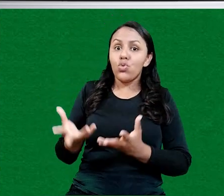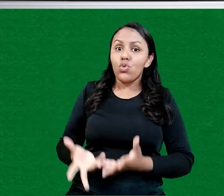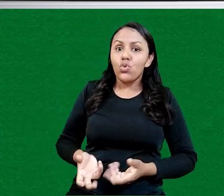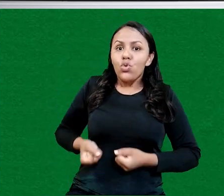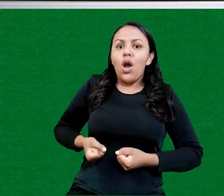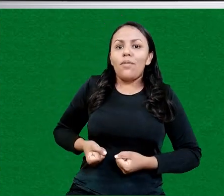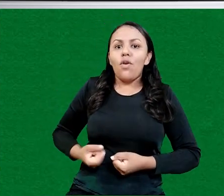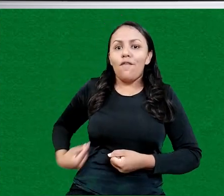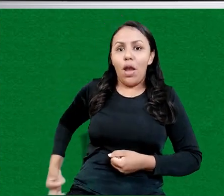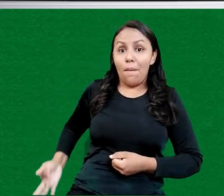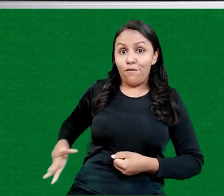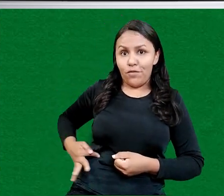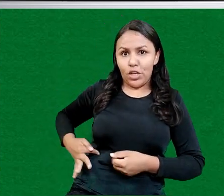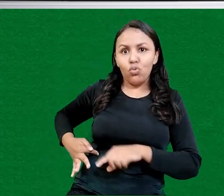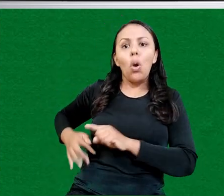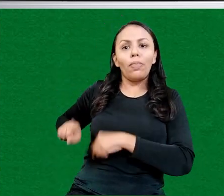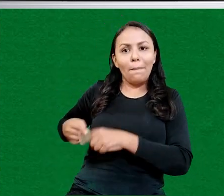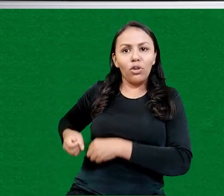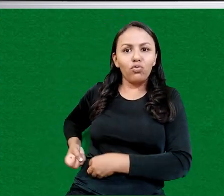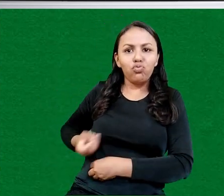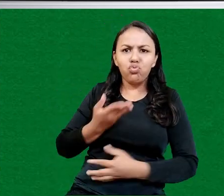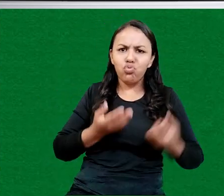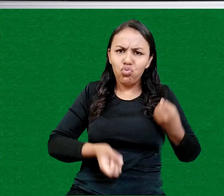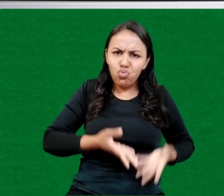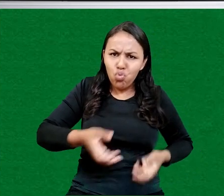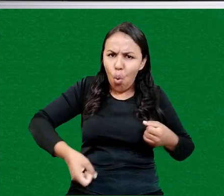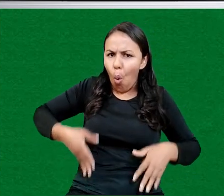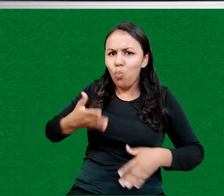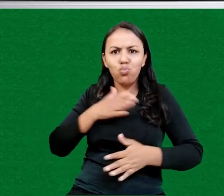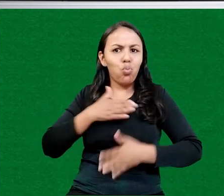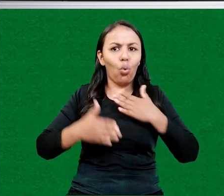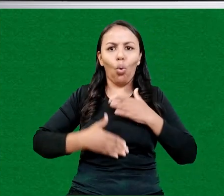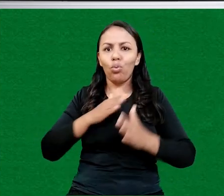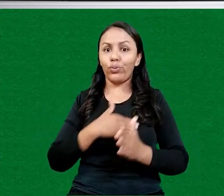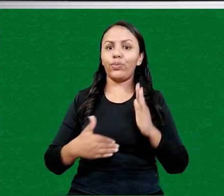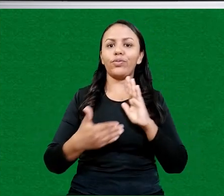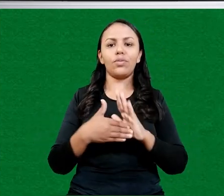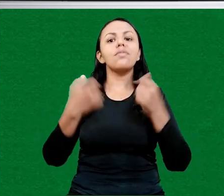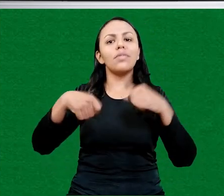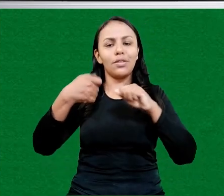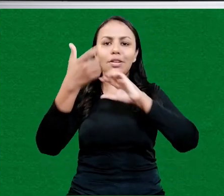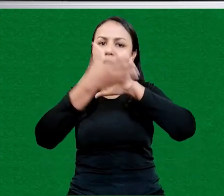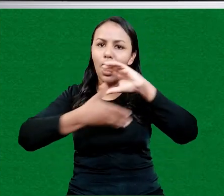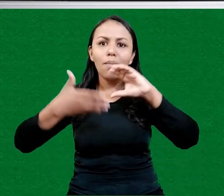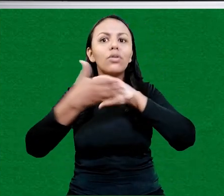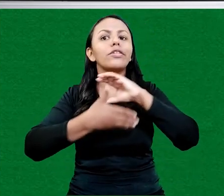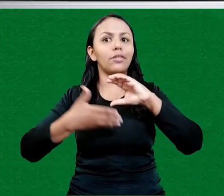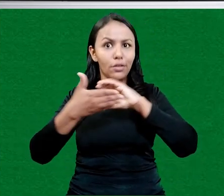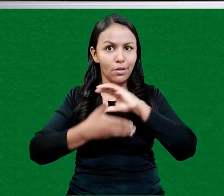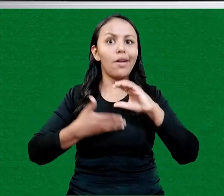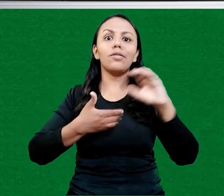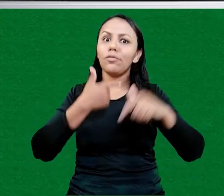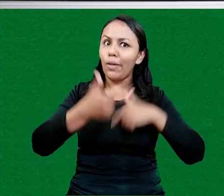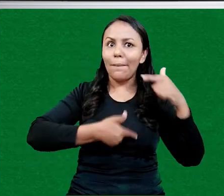do fígado eles vão ser distribuídos para todo o corpo. Nós precisamos de carboidrato para a manutenção das funções